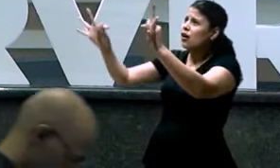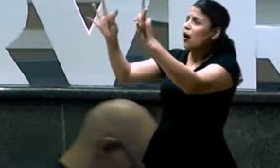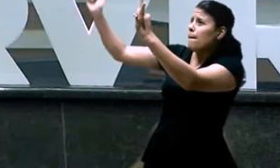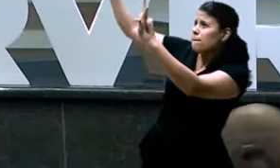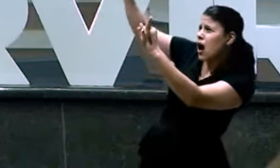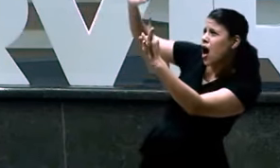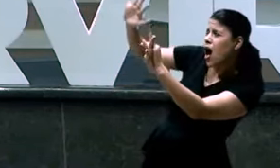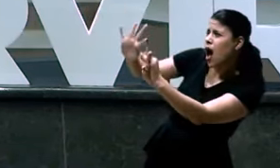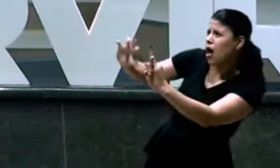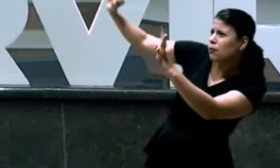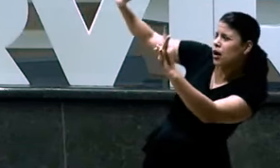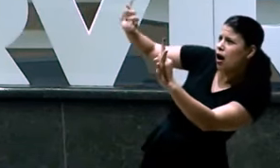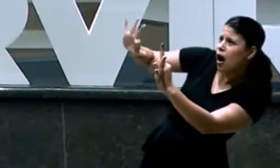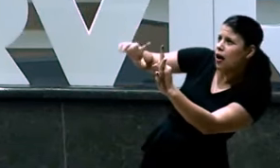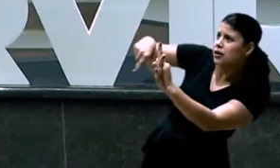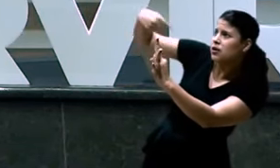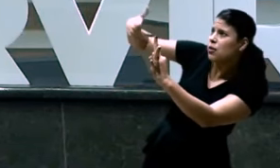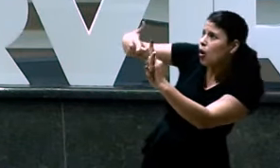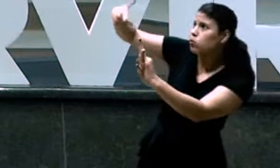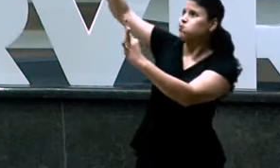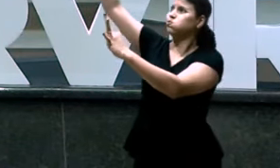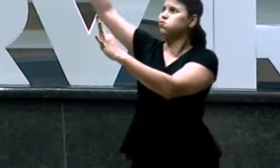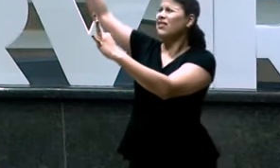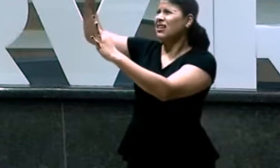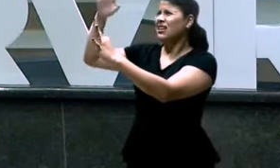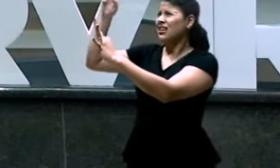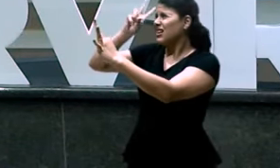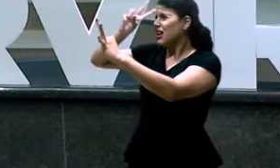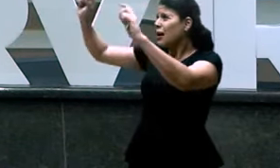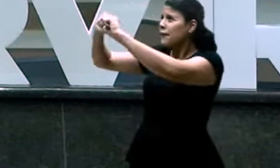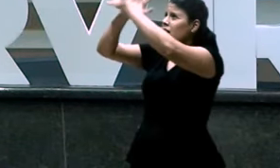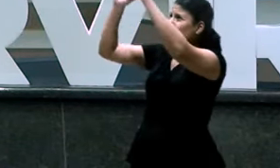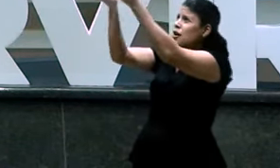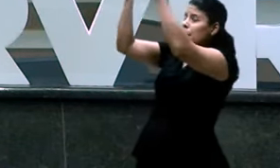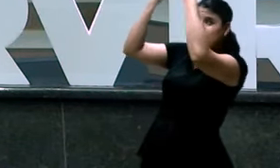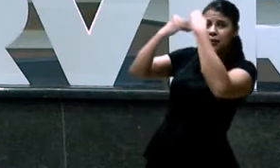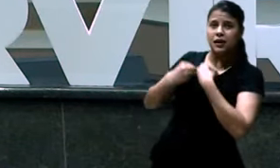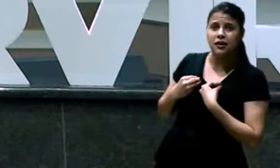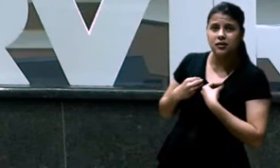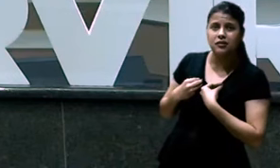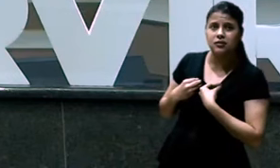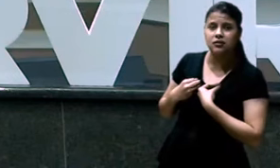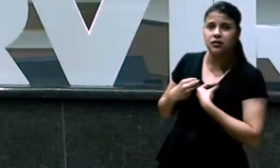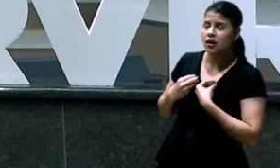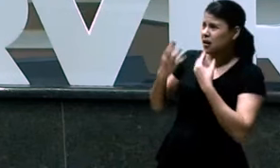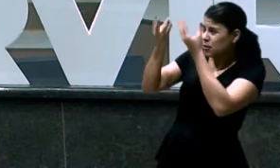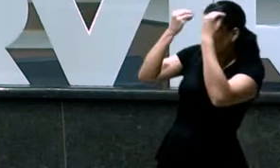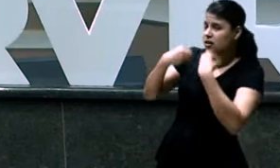devolva-me. Tu vai fazer o que com ela? Eu sozinho, desigrejado, não sou igreja.